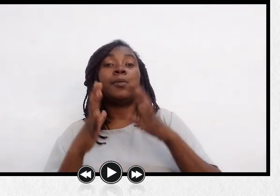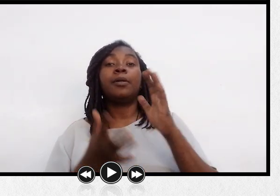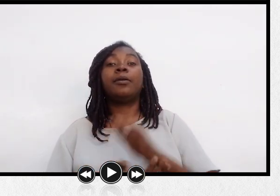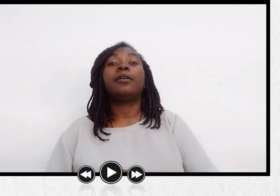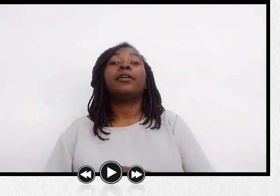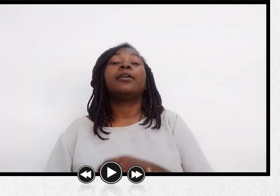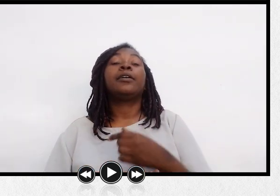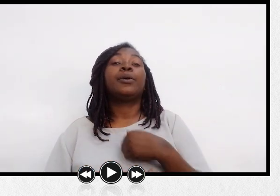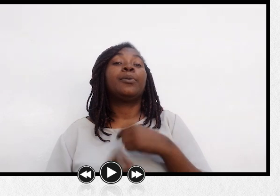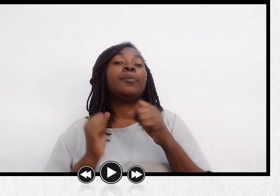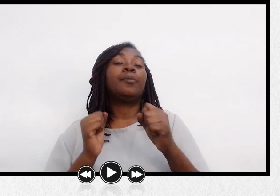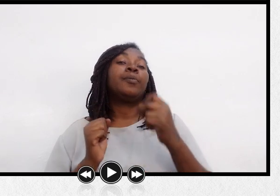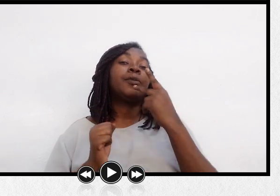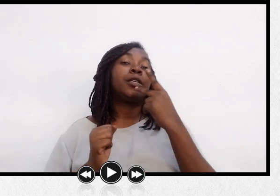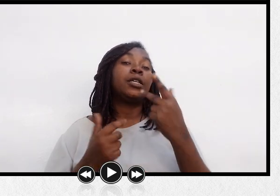dizer uma coisa,